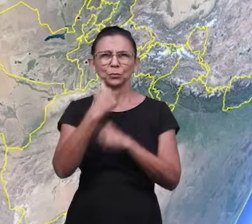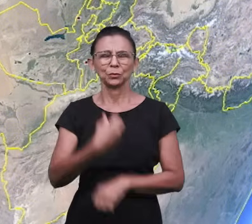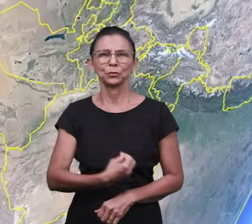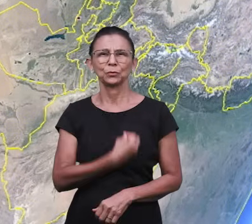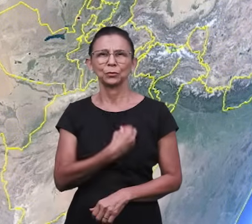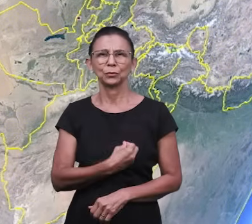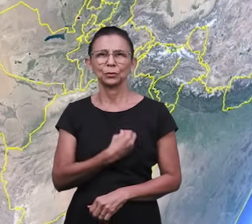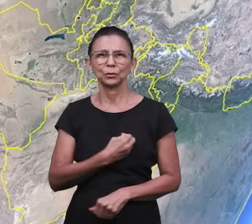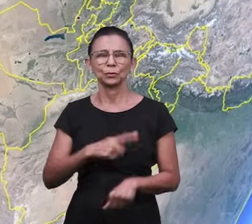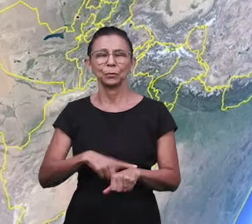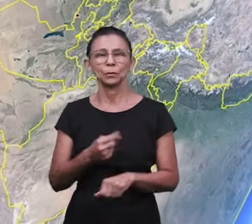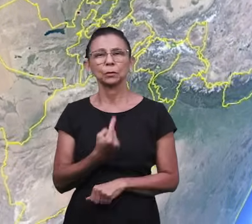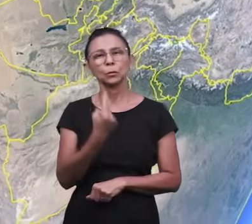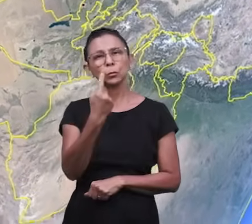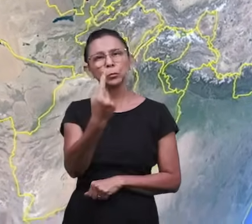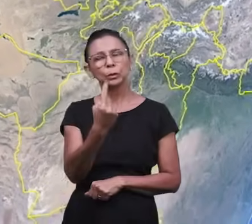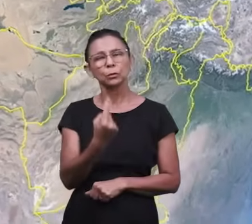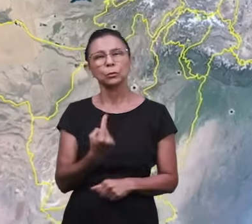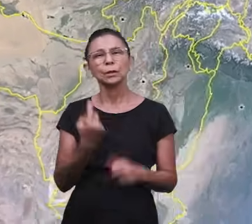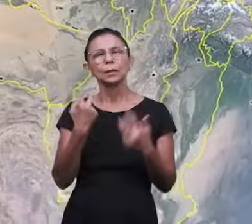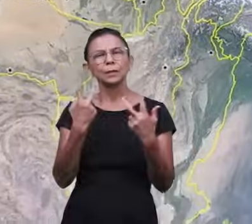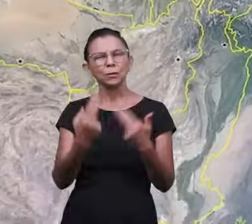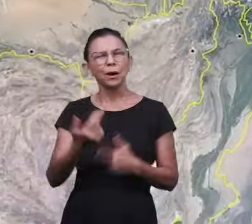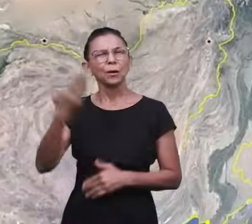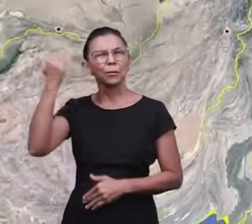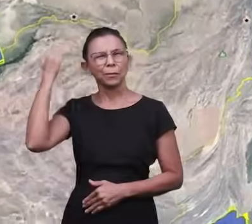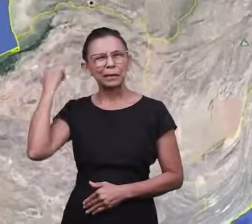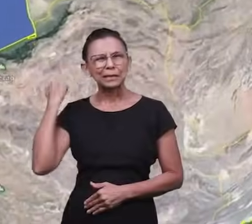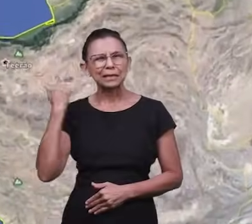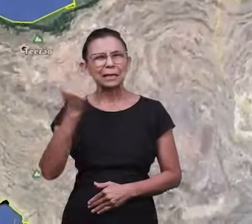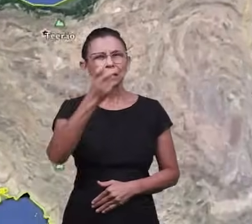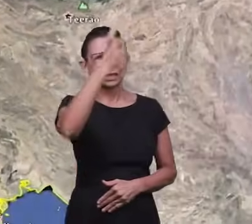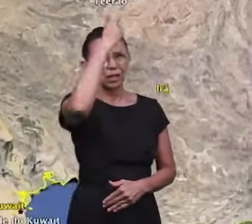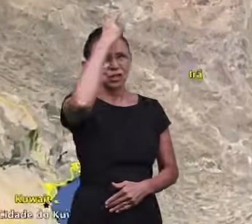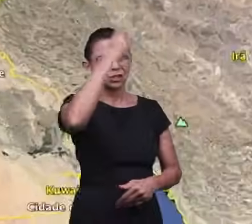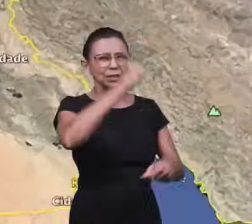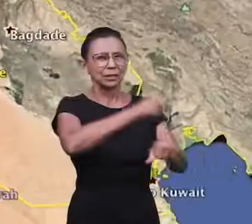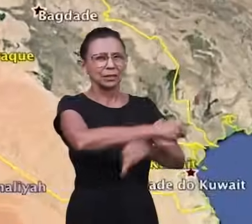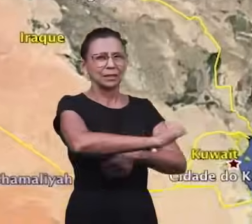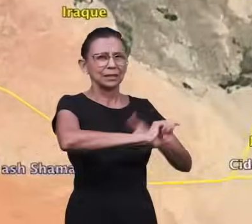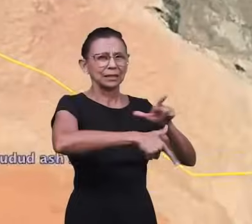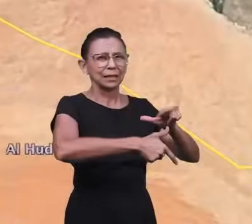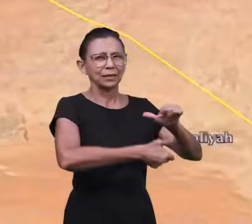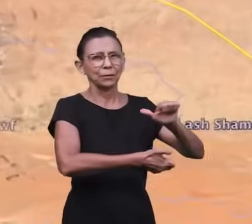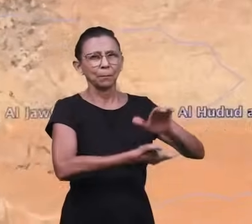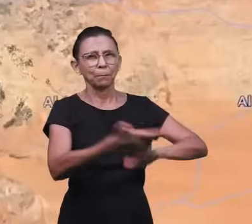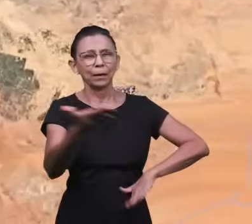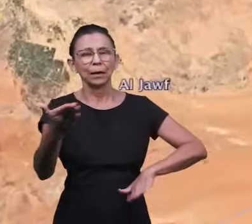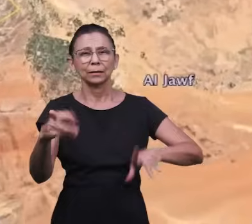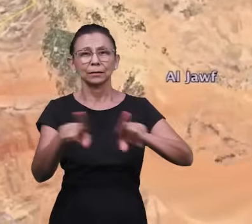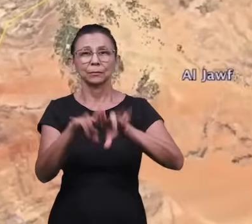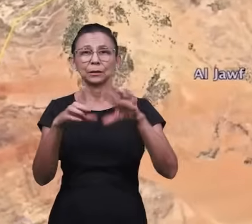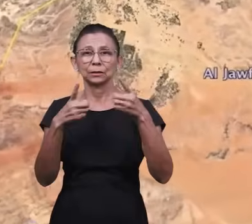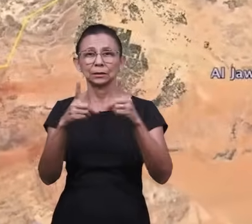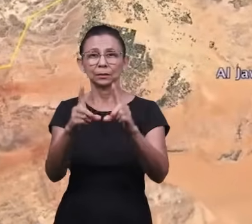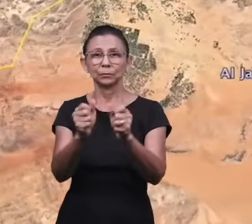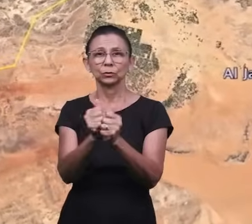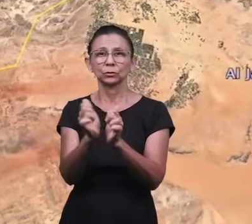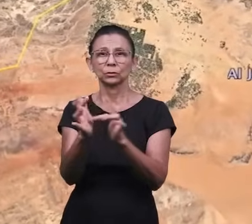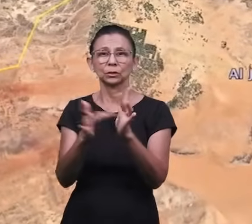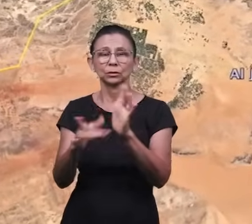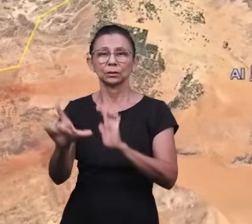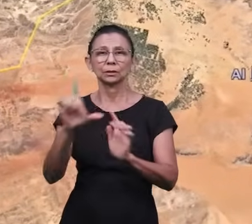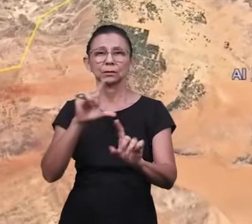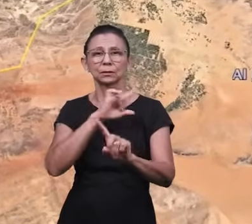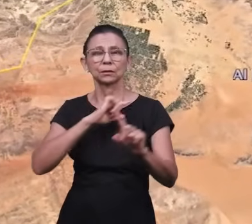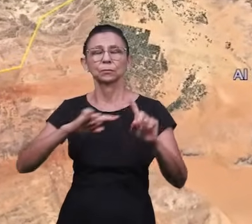um momento de unidade e comunhão, como viveram os hebreus na saída do Egito e os discípulos com o Senhor Jesus